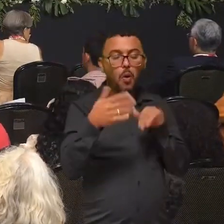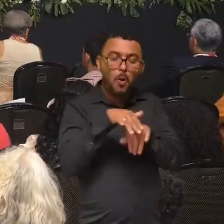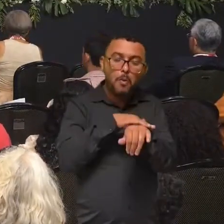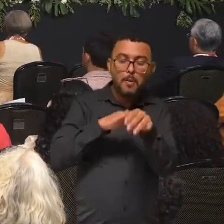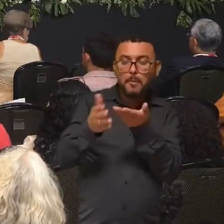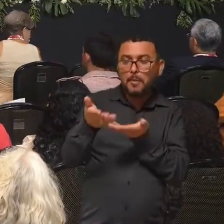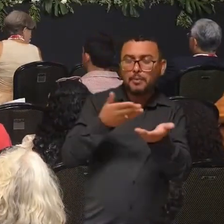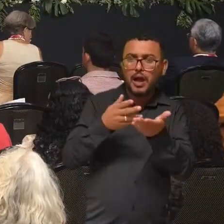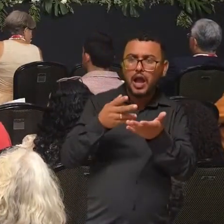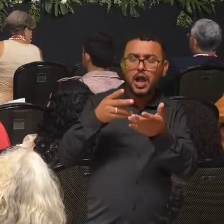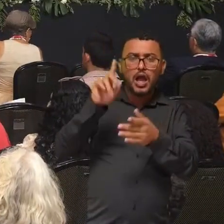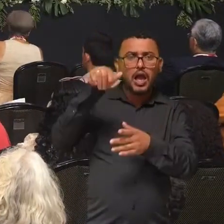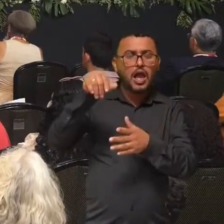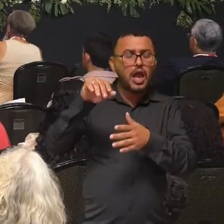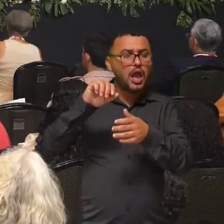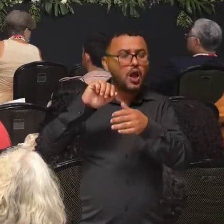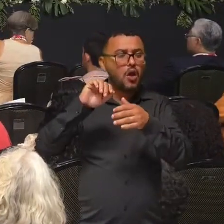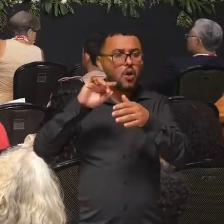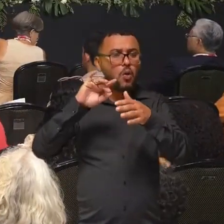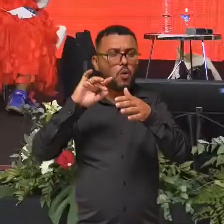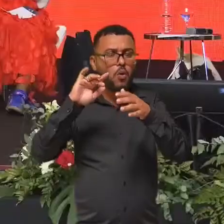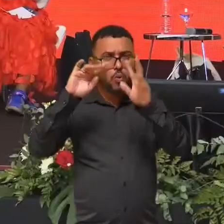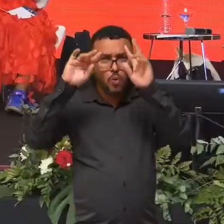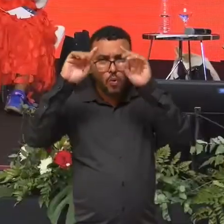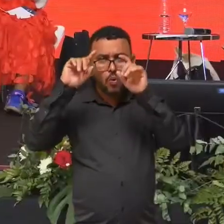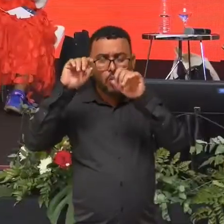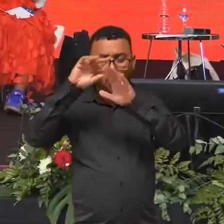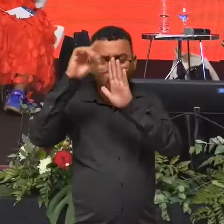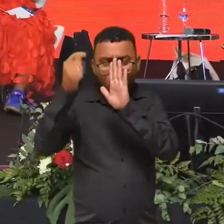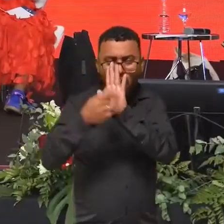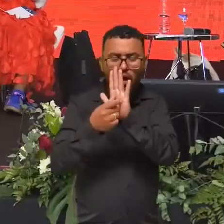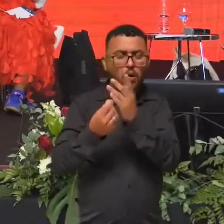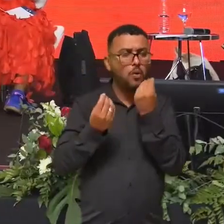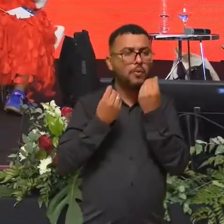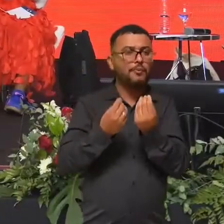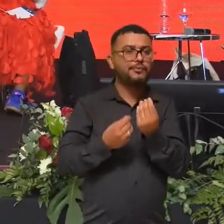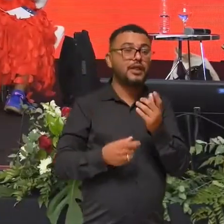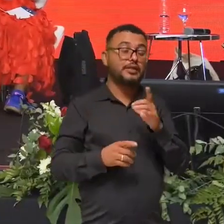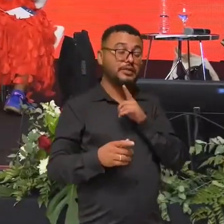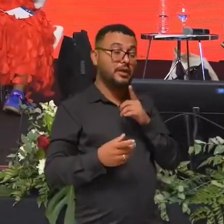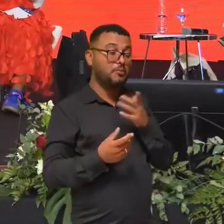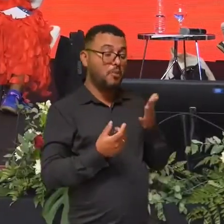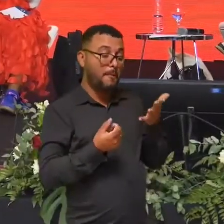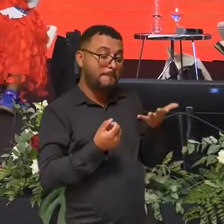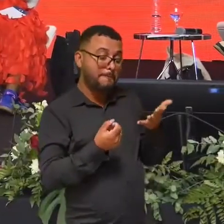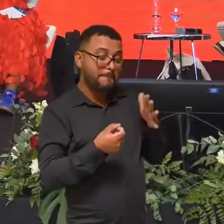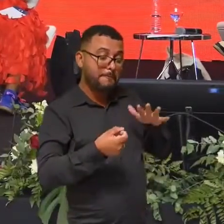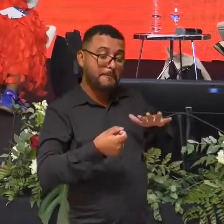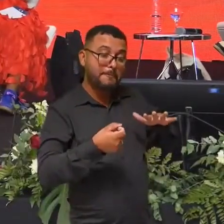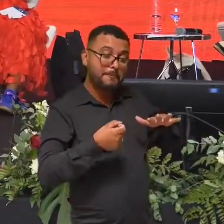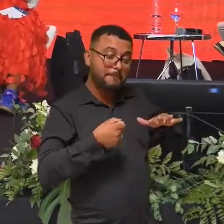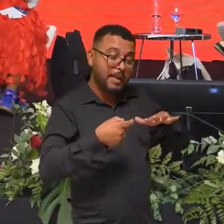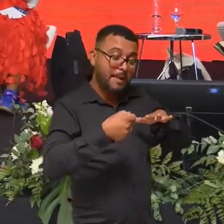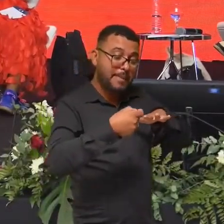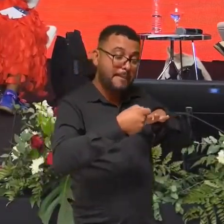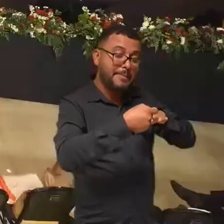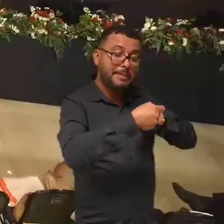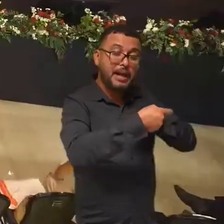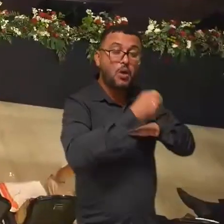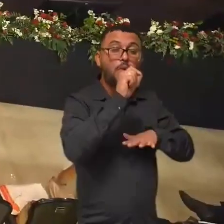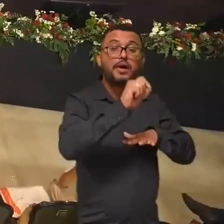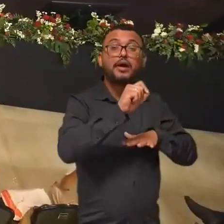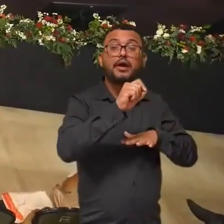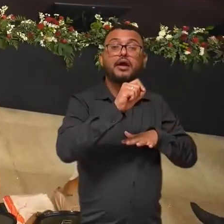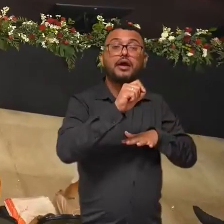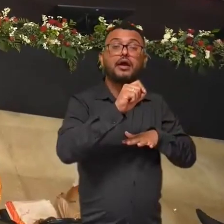news. Tem uma coisa muito mais séria vindo no caminho das fake news, que são os fake